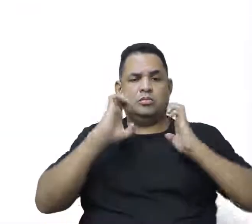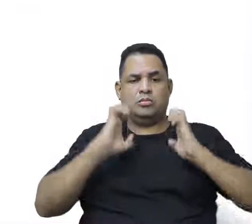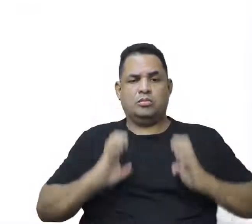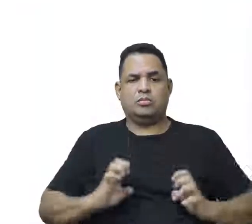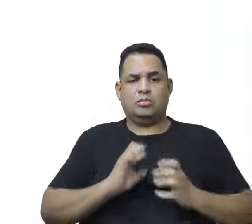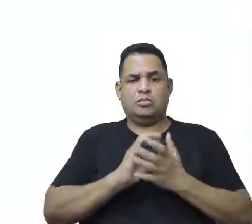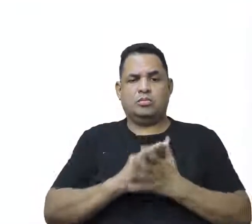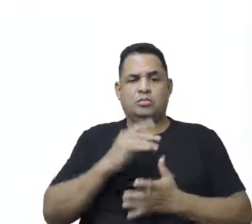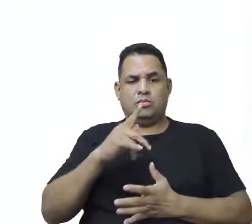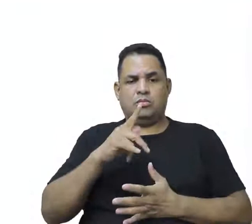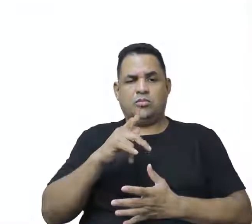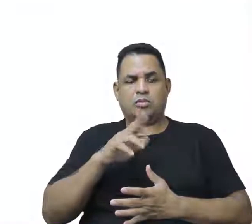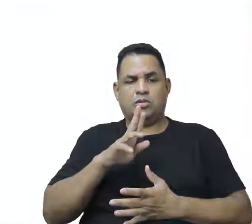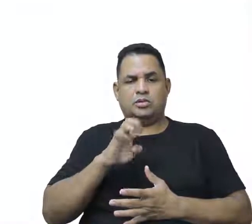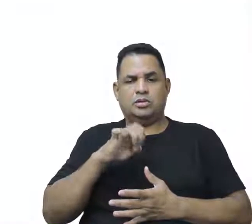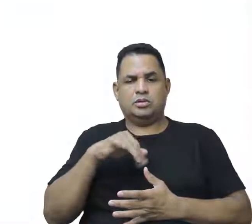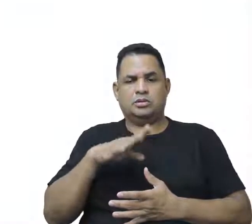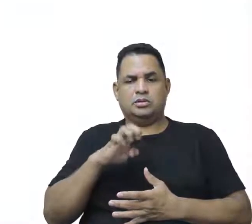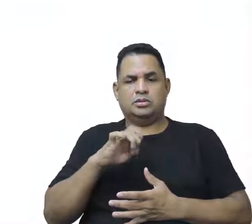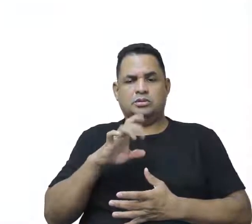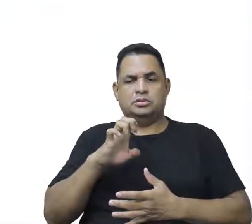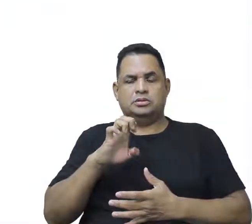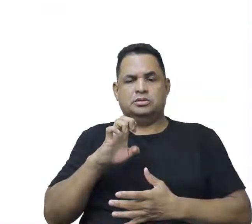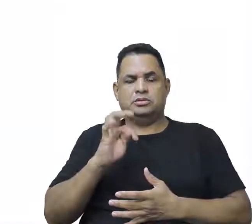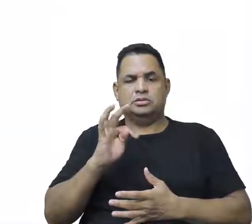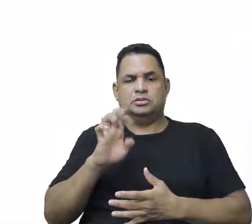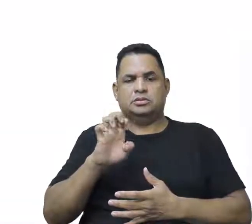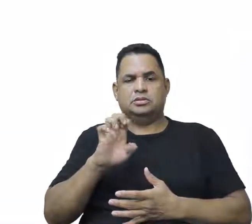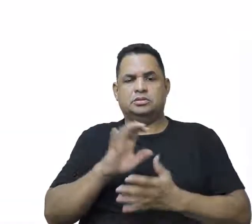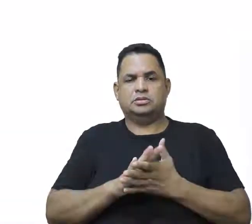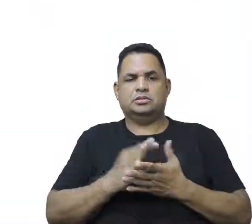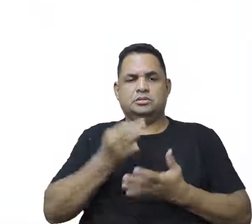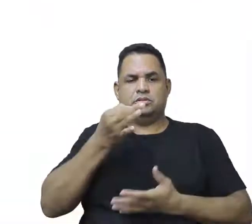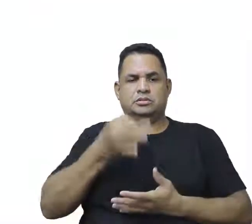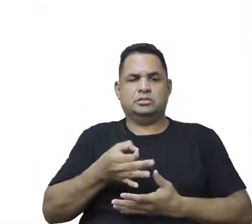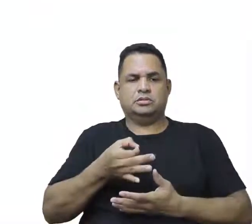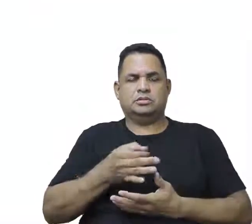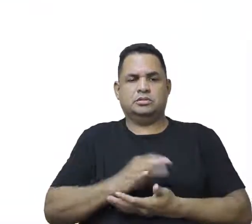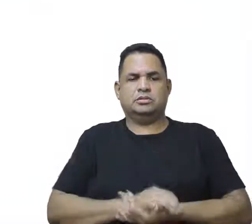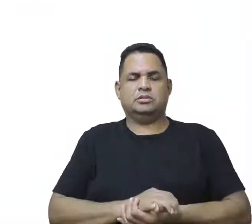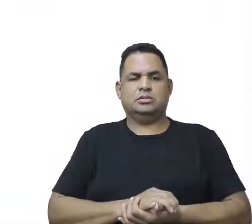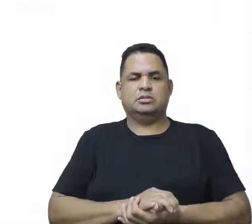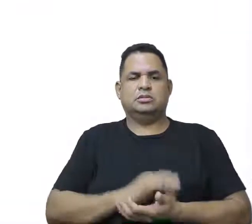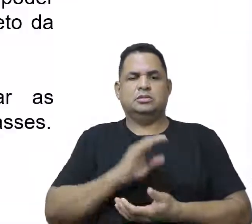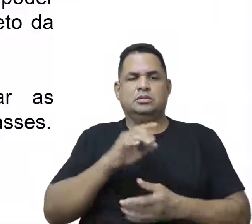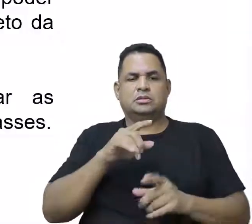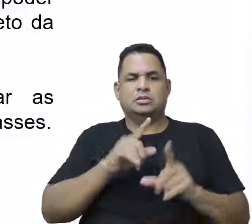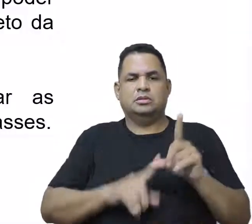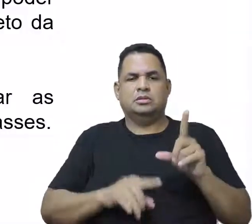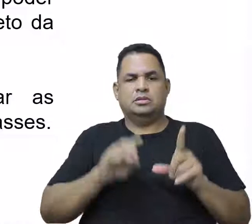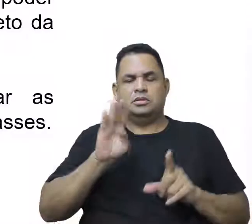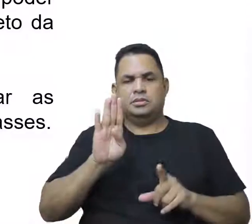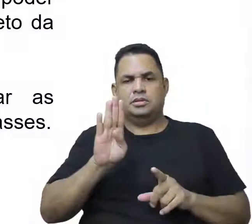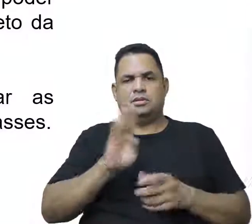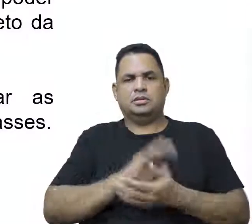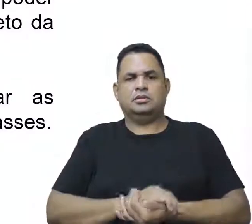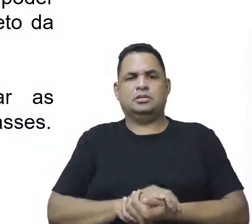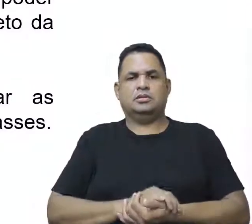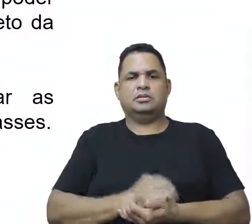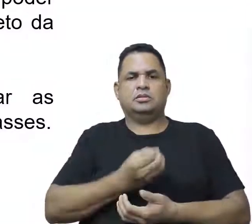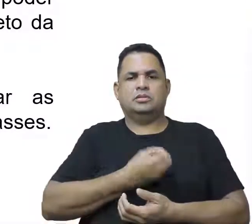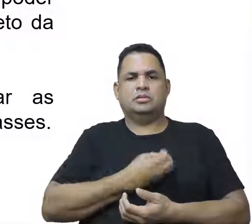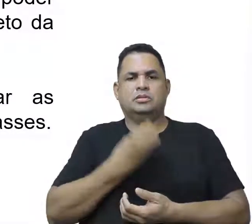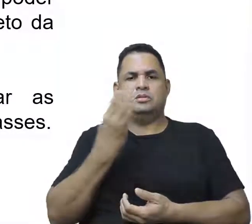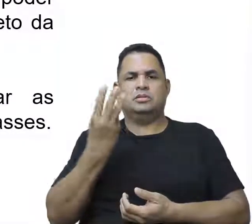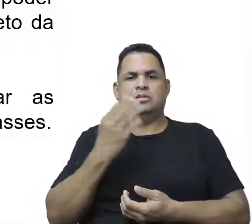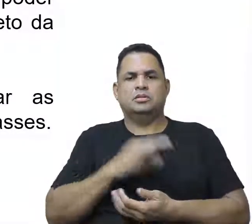ética protestante. Tá certo? Então, essa é a questão correta. É a B. Questão